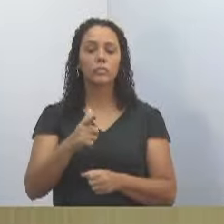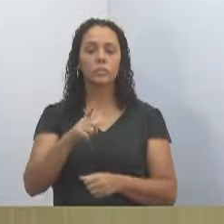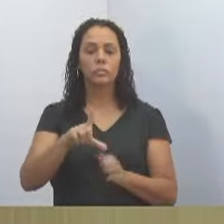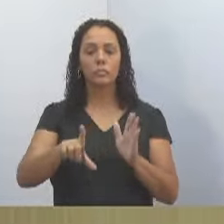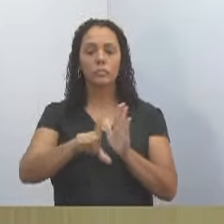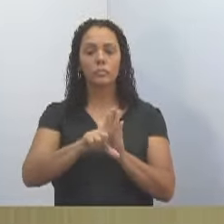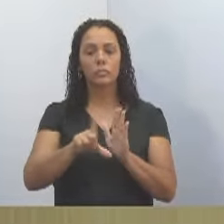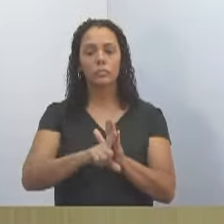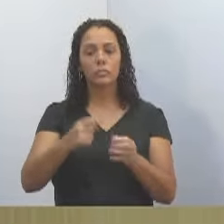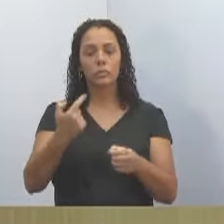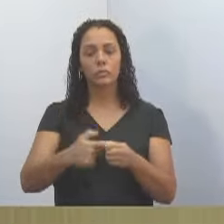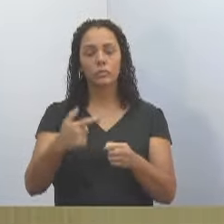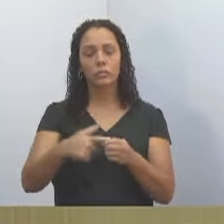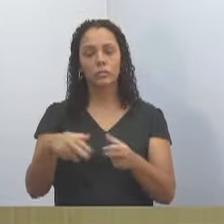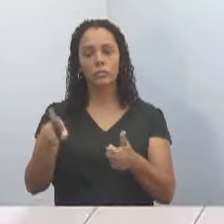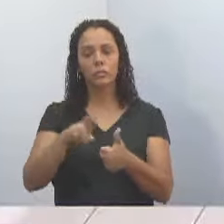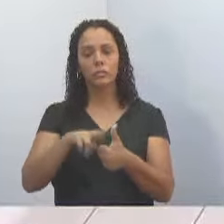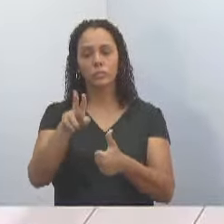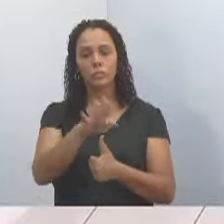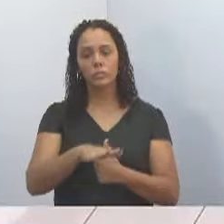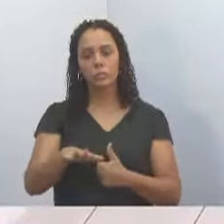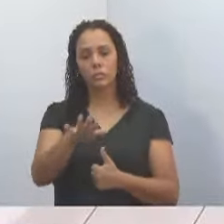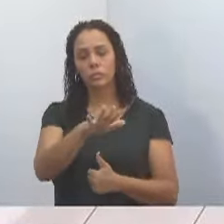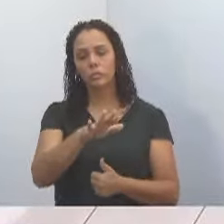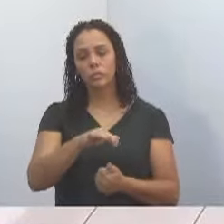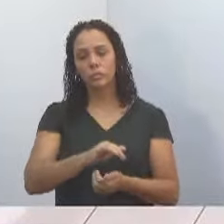de Jacareí.